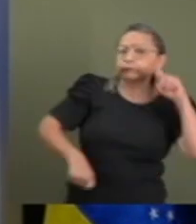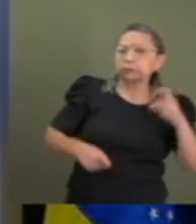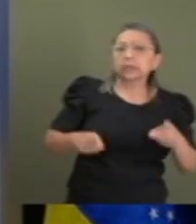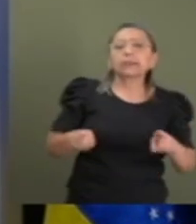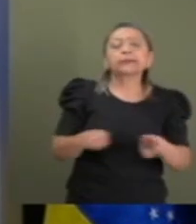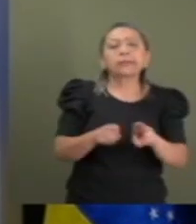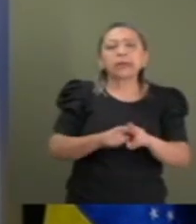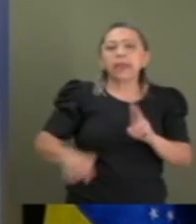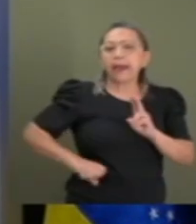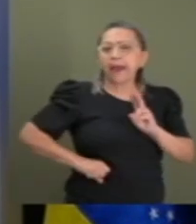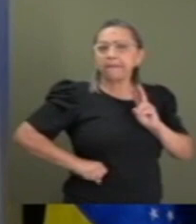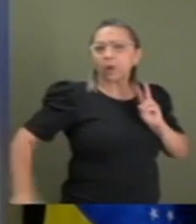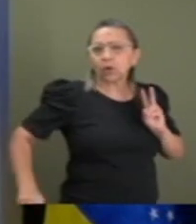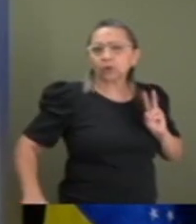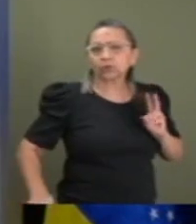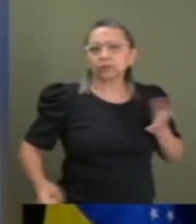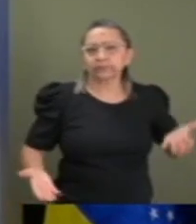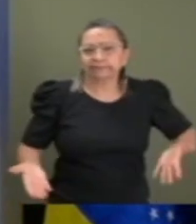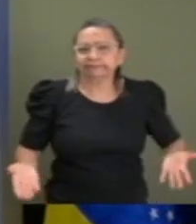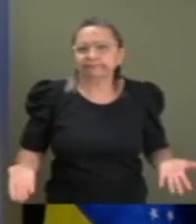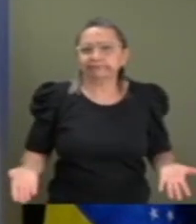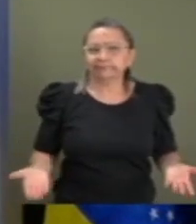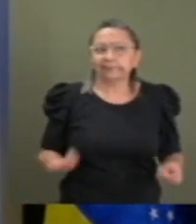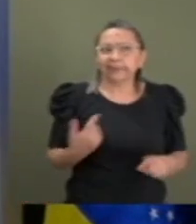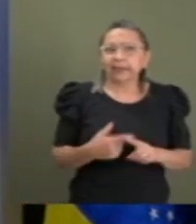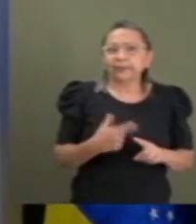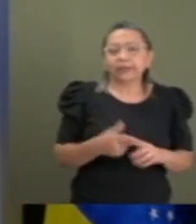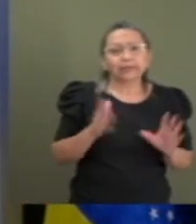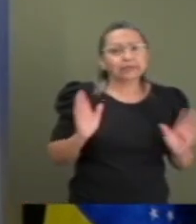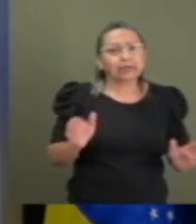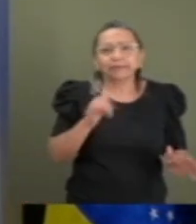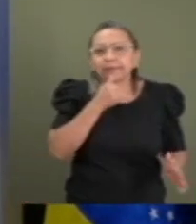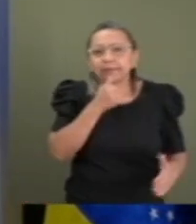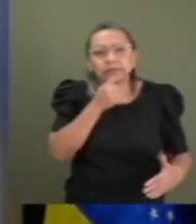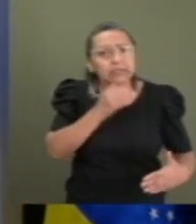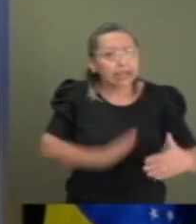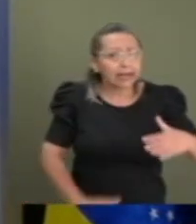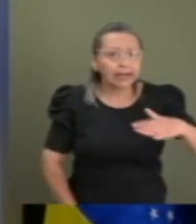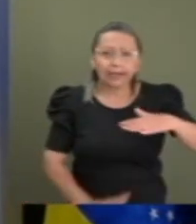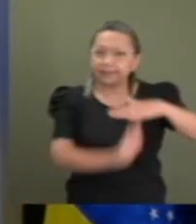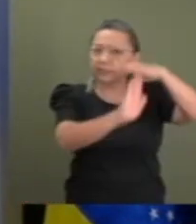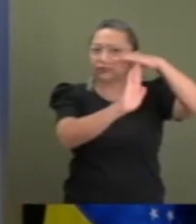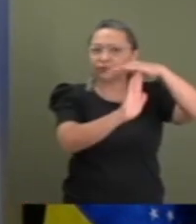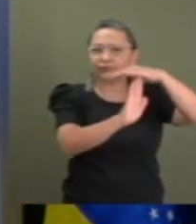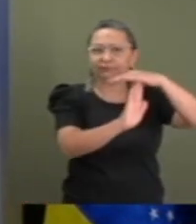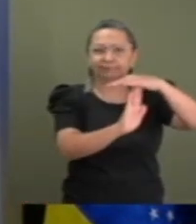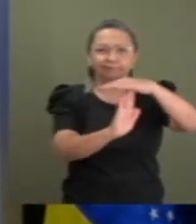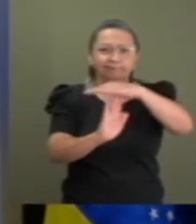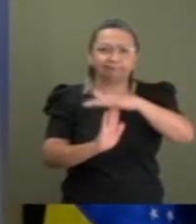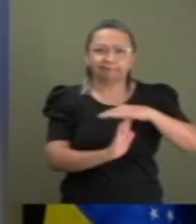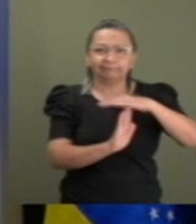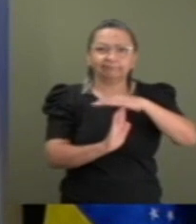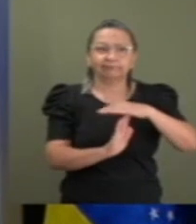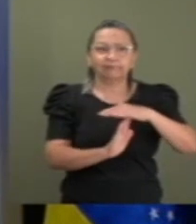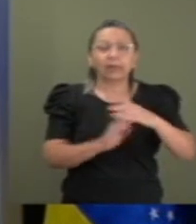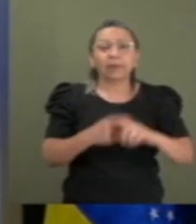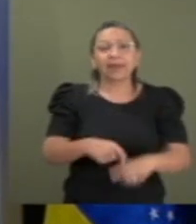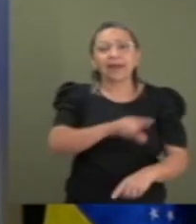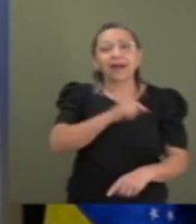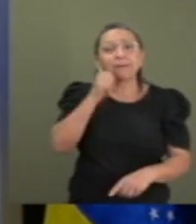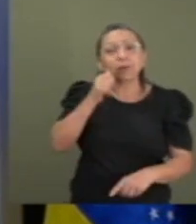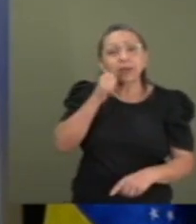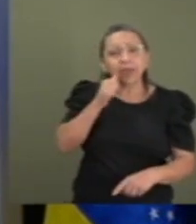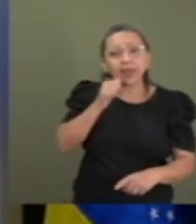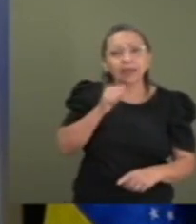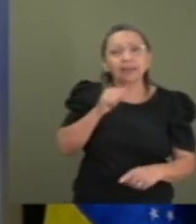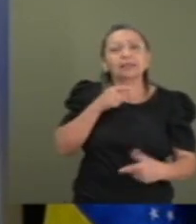abortos, porque chegou no limite do limite, porque ela denunciava.